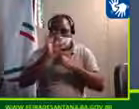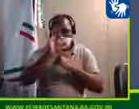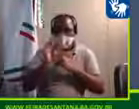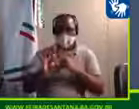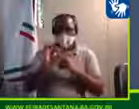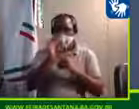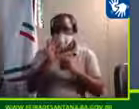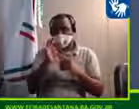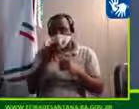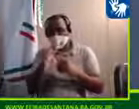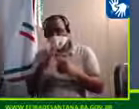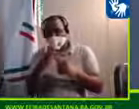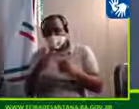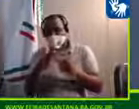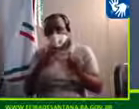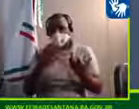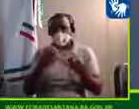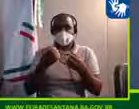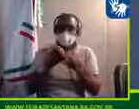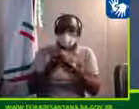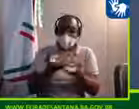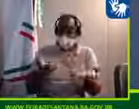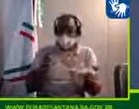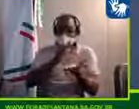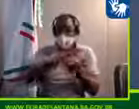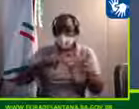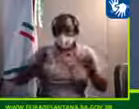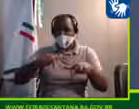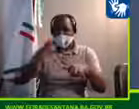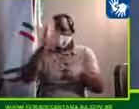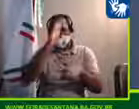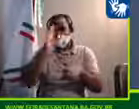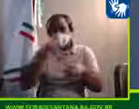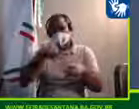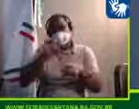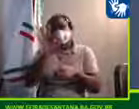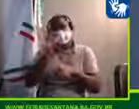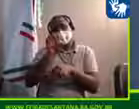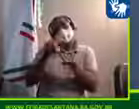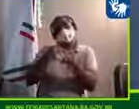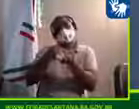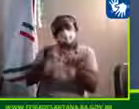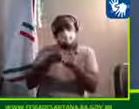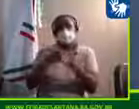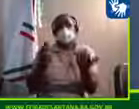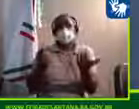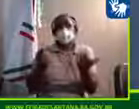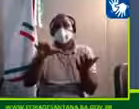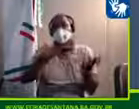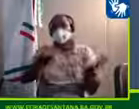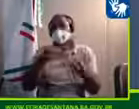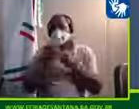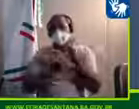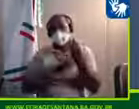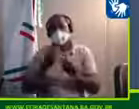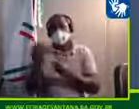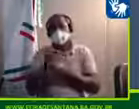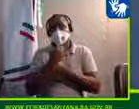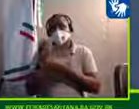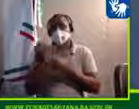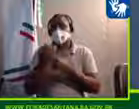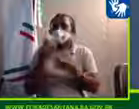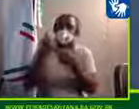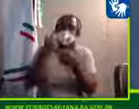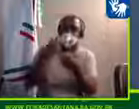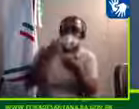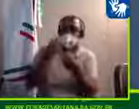a oferta dos seus coletivos em todo o Brasil, inclusive em Feira de Santana. Então, vai se tratar, sim, de uma negociação para ver o